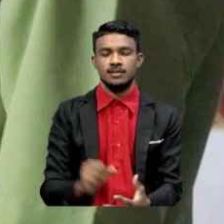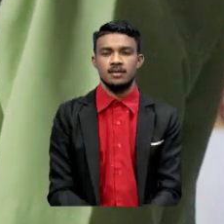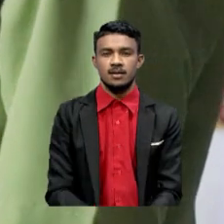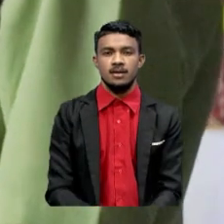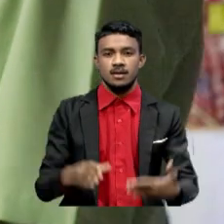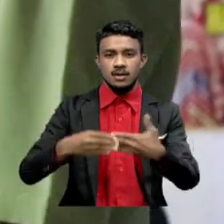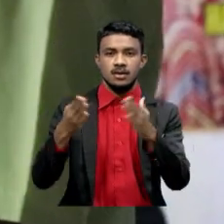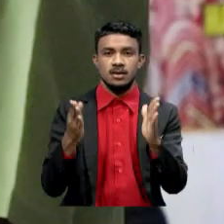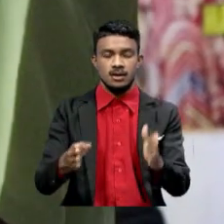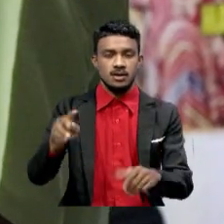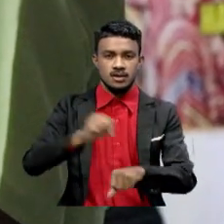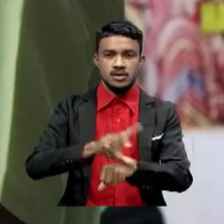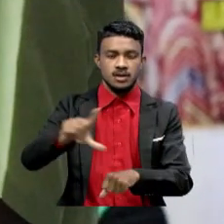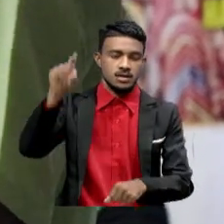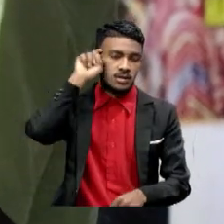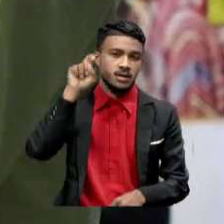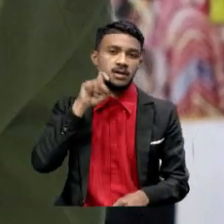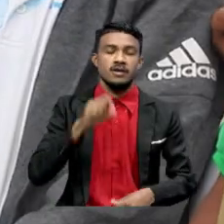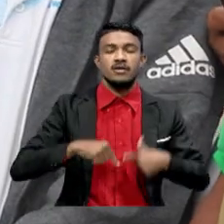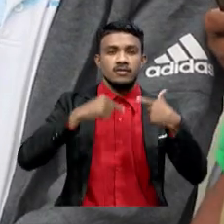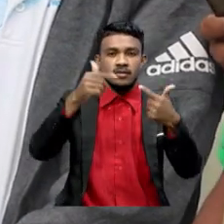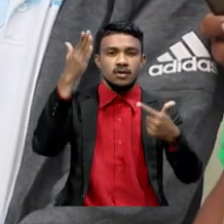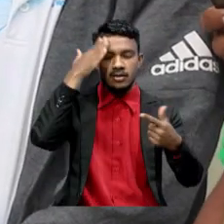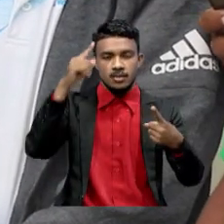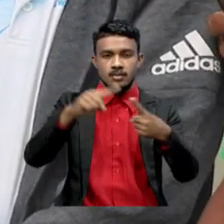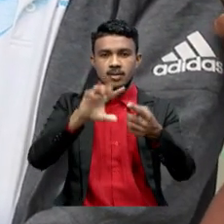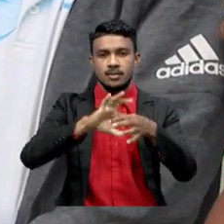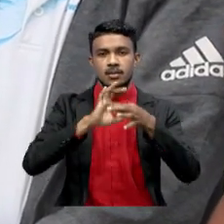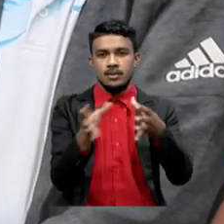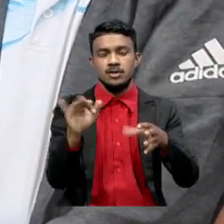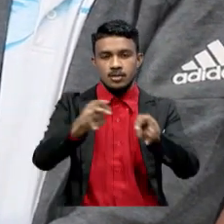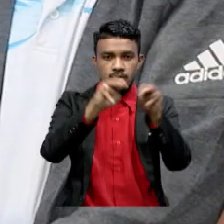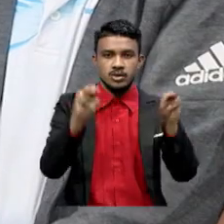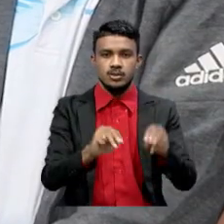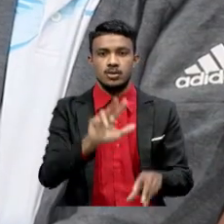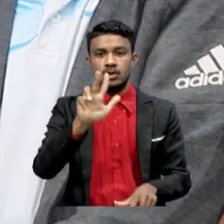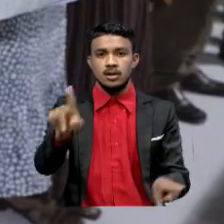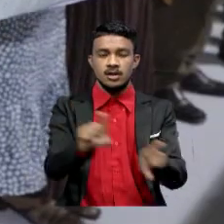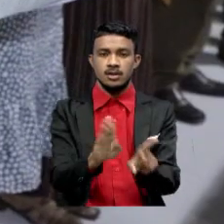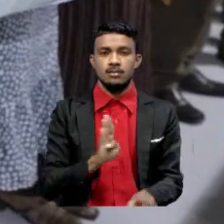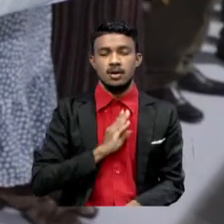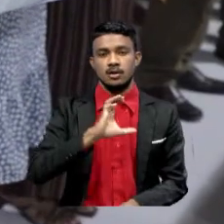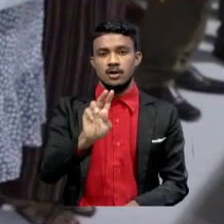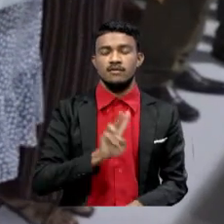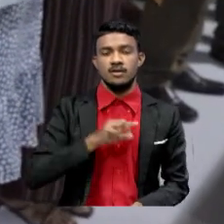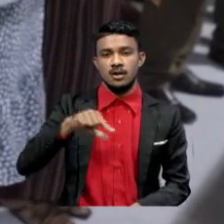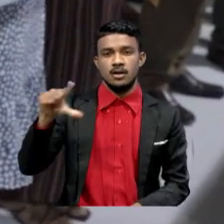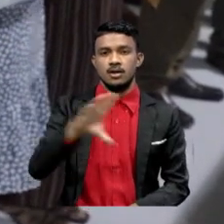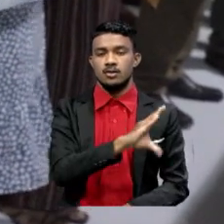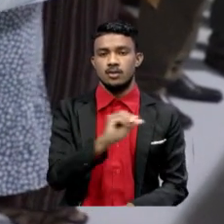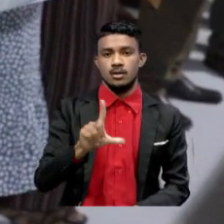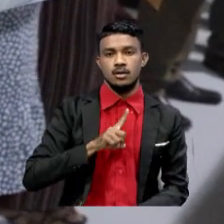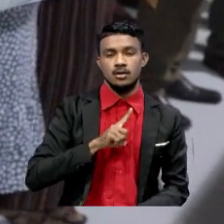Líder nasional Kairala Sanan Gusmão Mos apela na fatem ba militante sira e município tolu, Hanesan Baucau, vike ke no loteng,